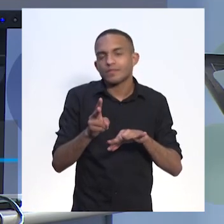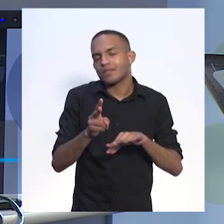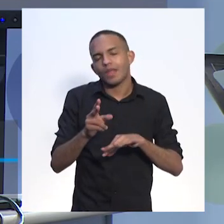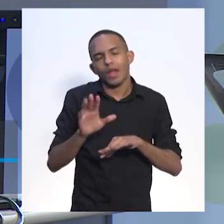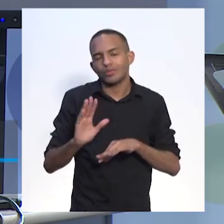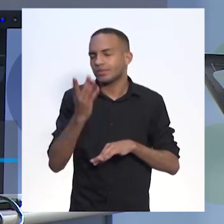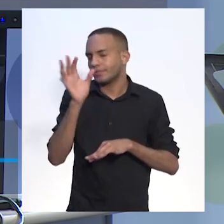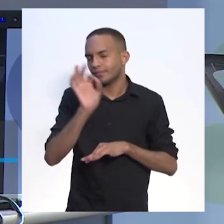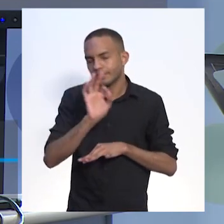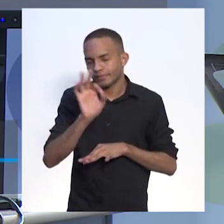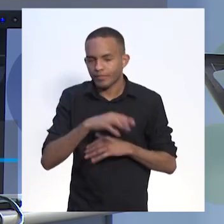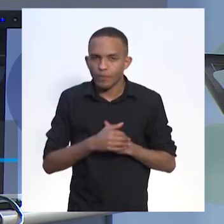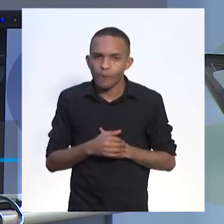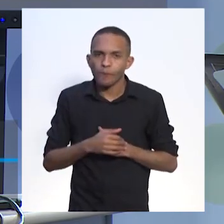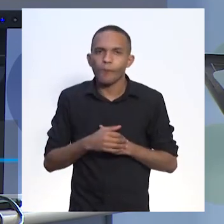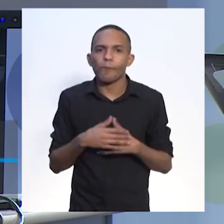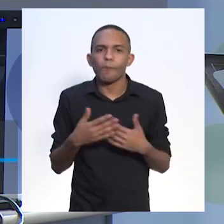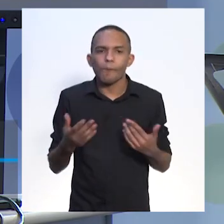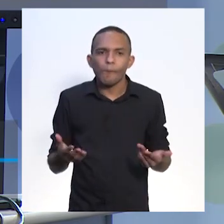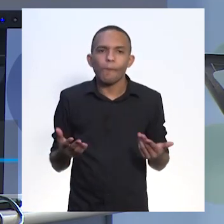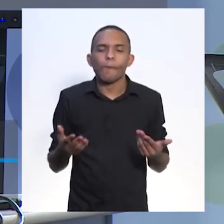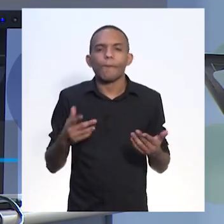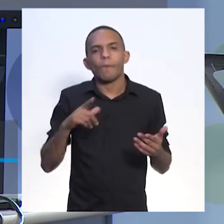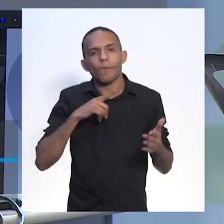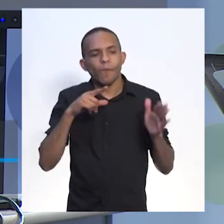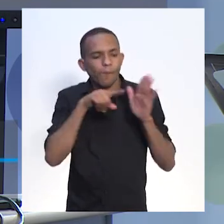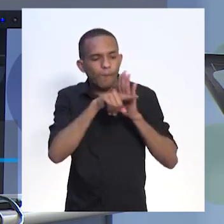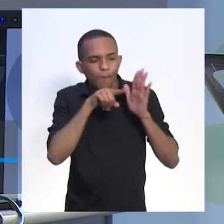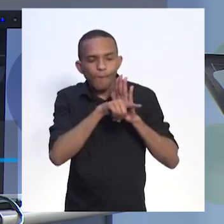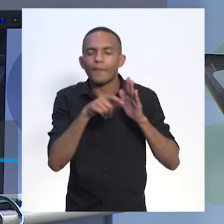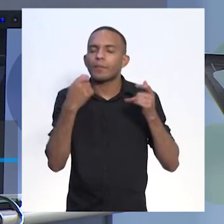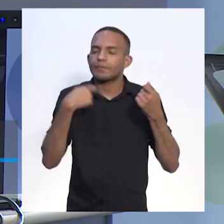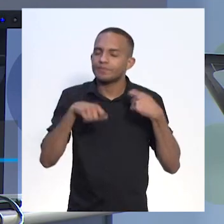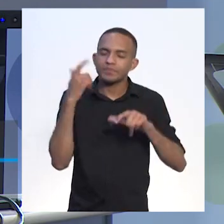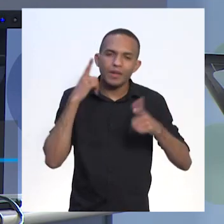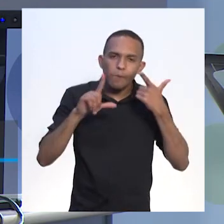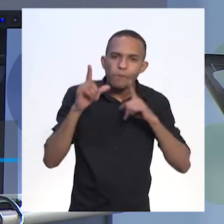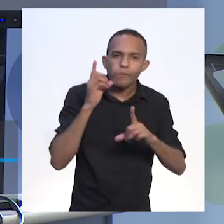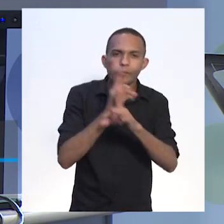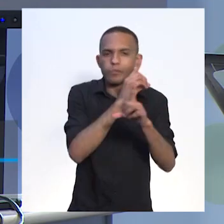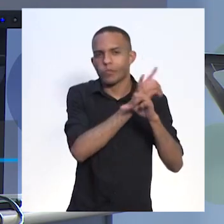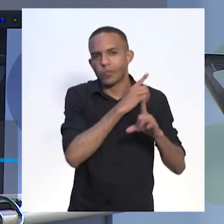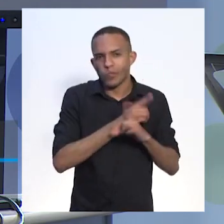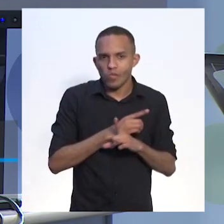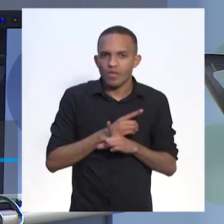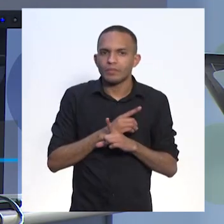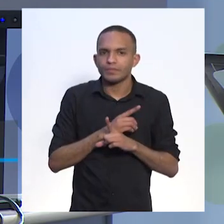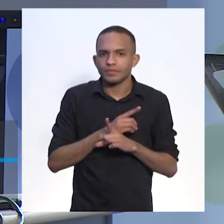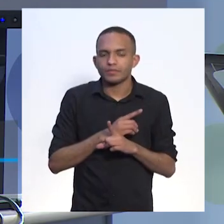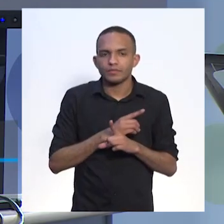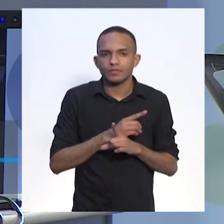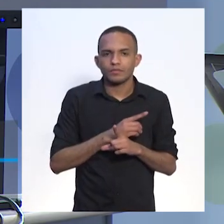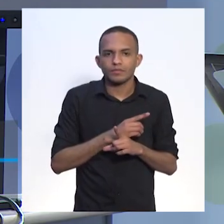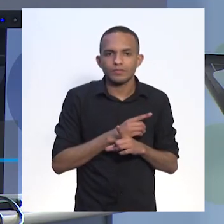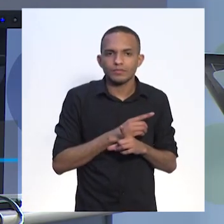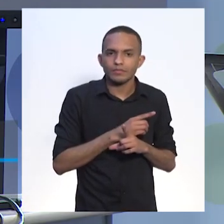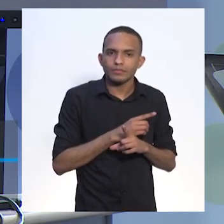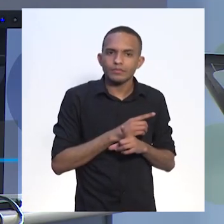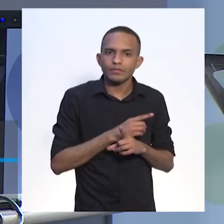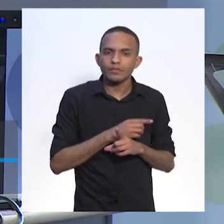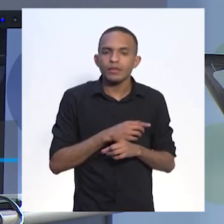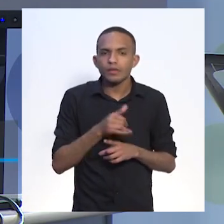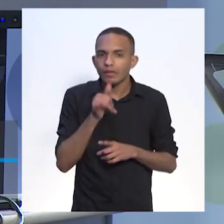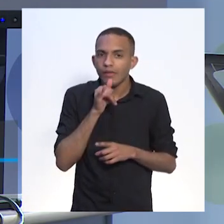teria acontecido, tá bom? Então, tem essas perguntinhas aí que a gente tem que conseguir identificar. E olha que naquelas duas linhas,